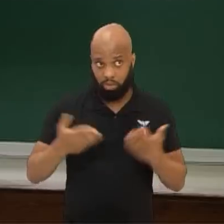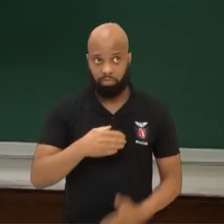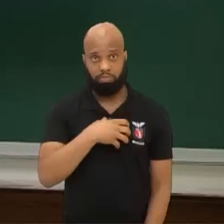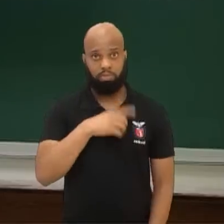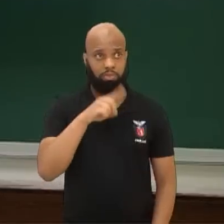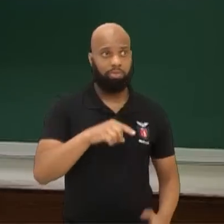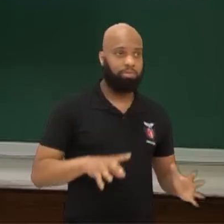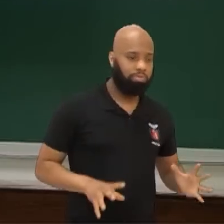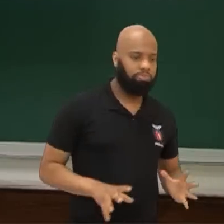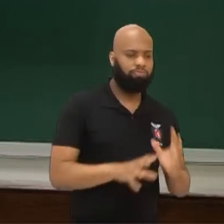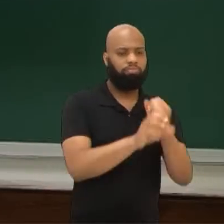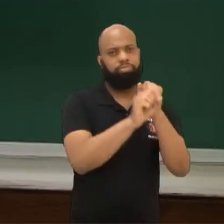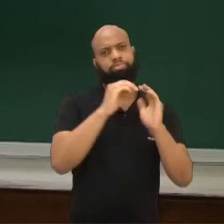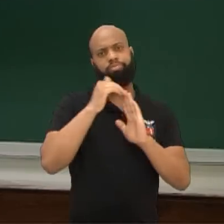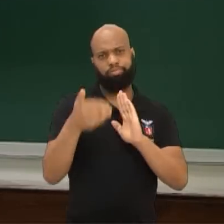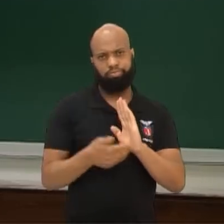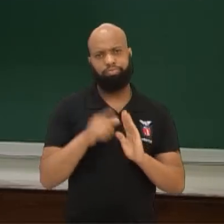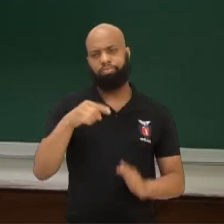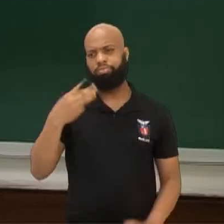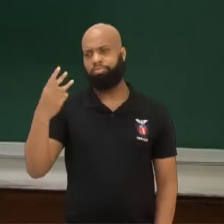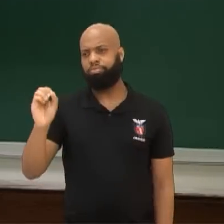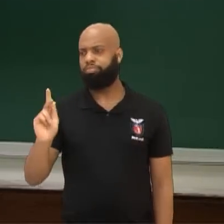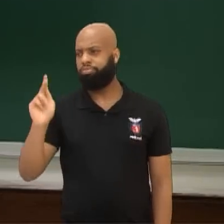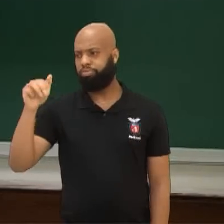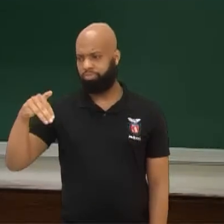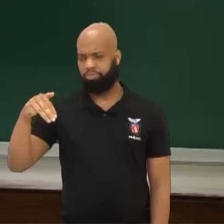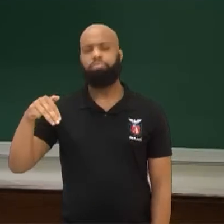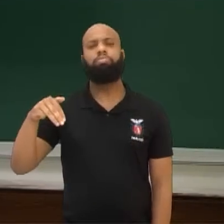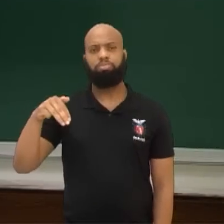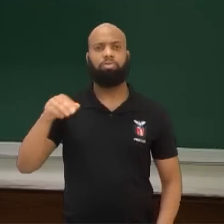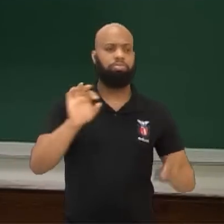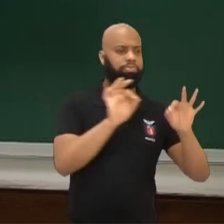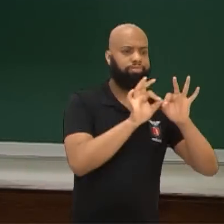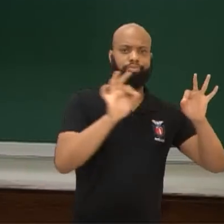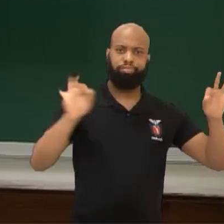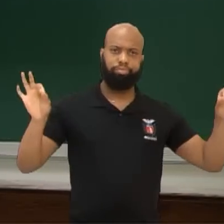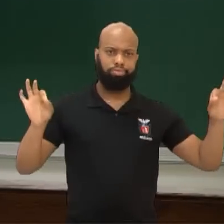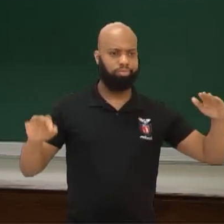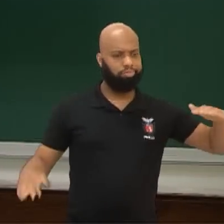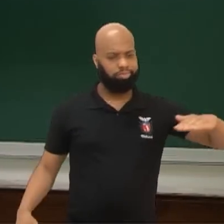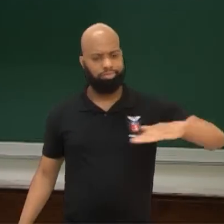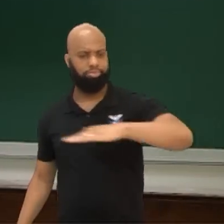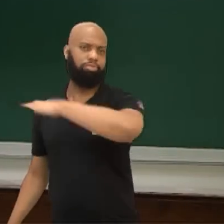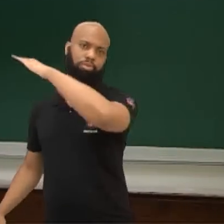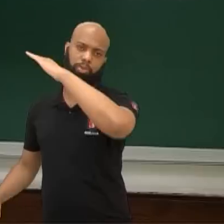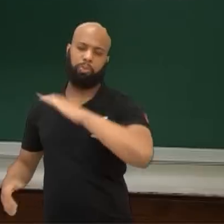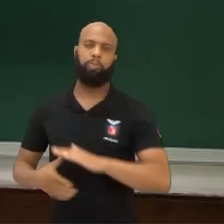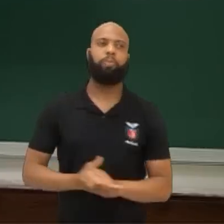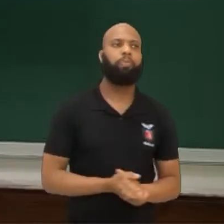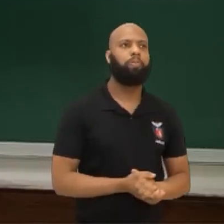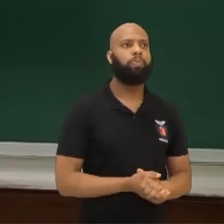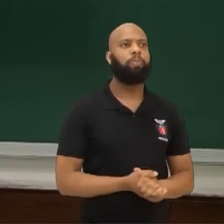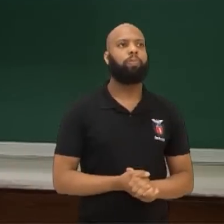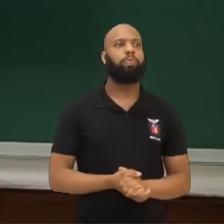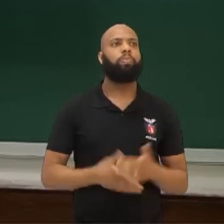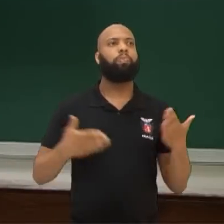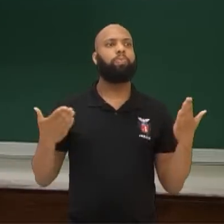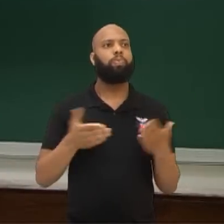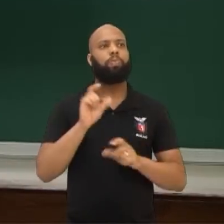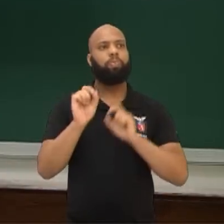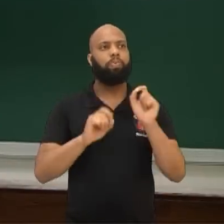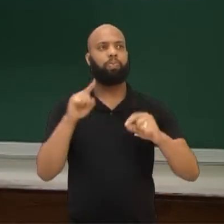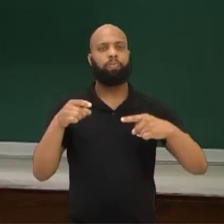é a soma de todos eles que vale 30 quilômetros o percurso que o Henrique fez, tá bom? Agora vamos